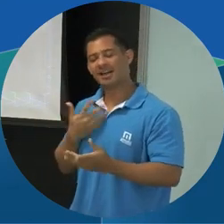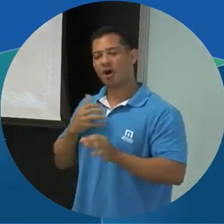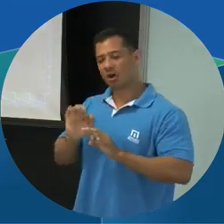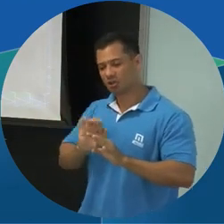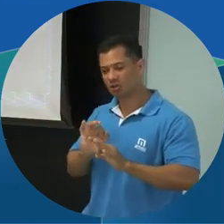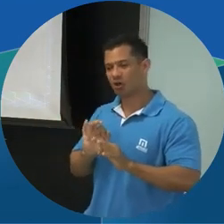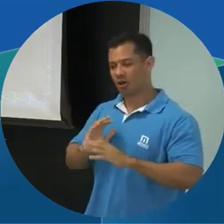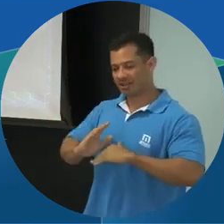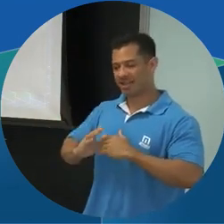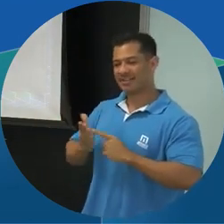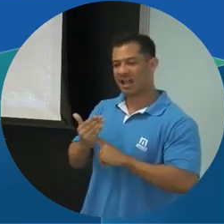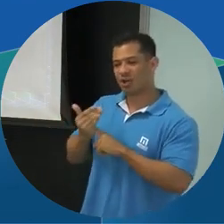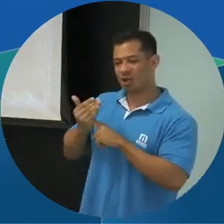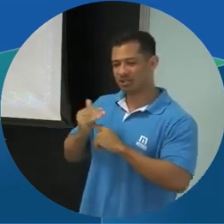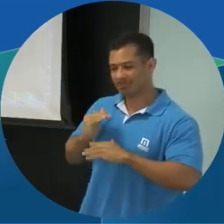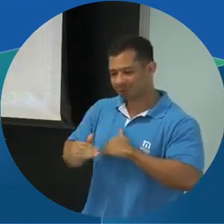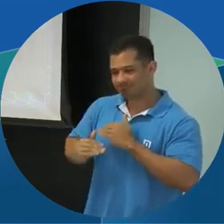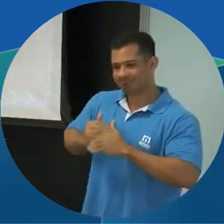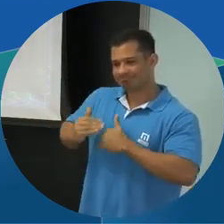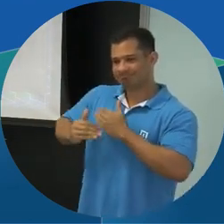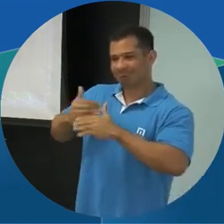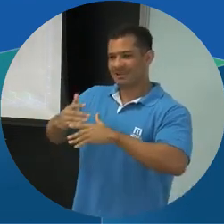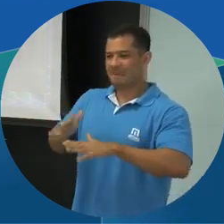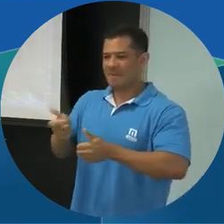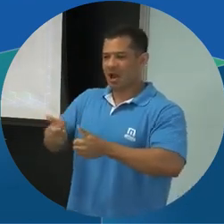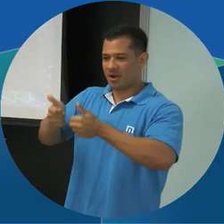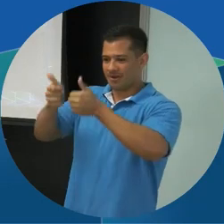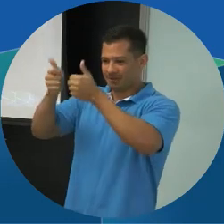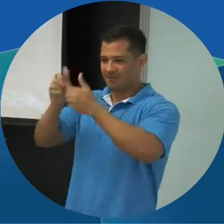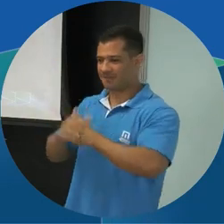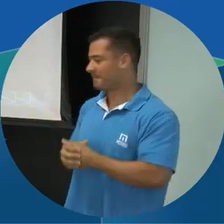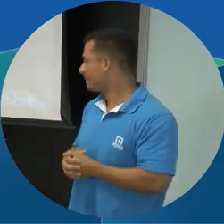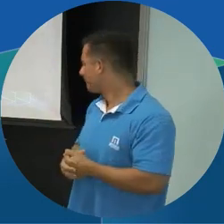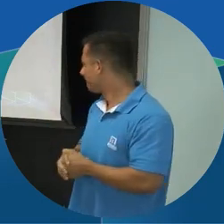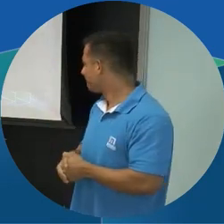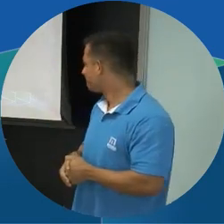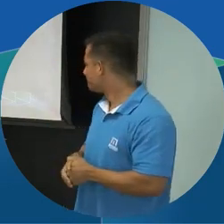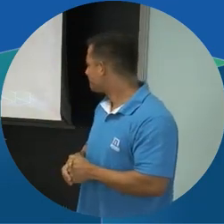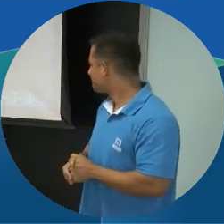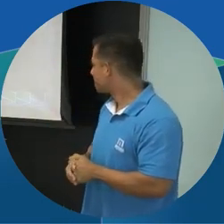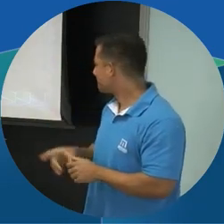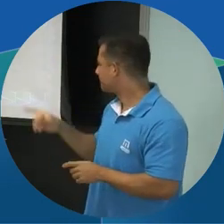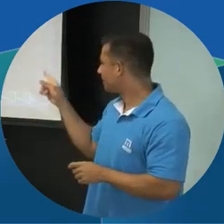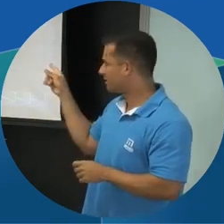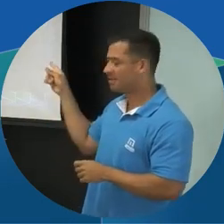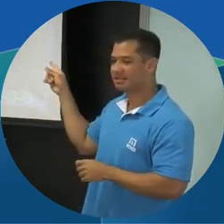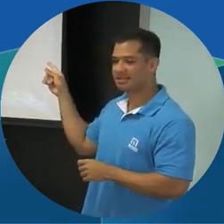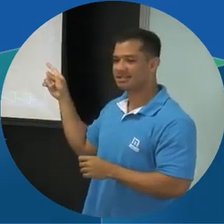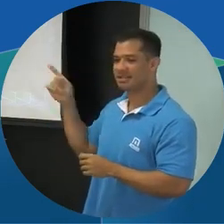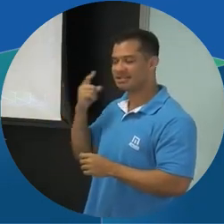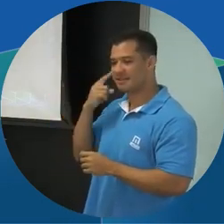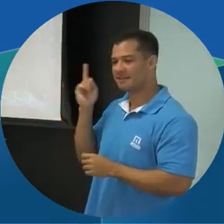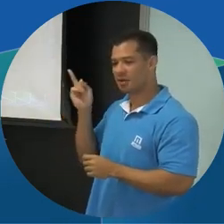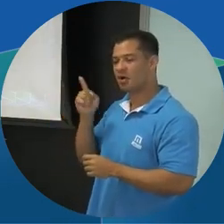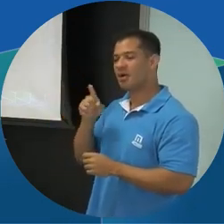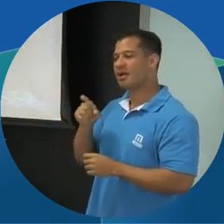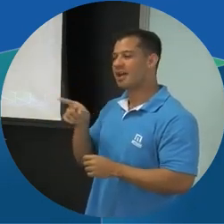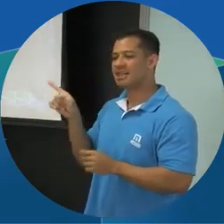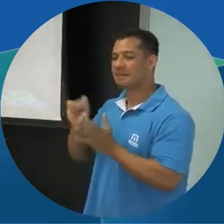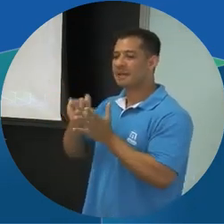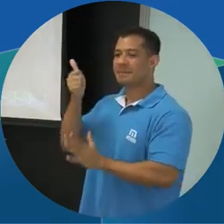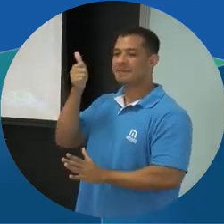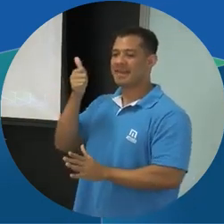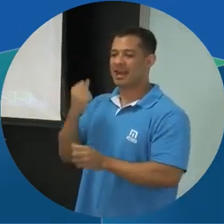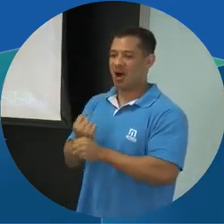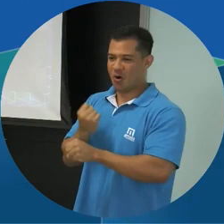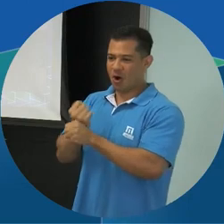se desenvolvendo. Tá? Aqui para vocês estão vendo aqui, foi uma como o Bernardo citou, foi a primeira obra que a